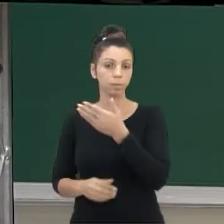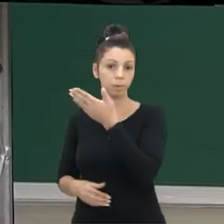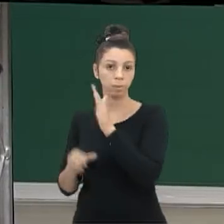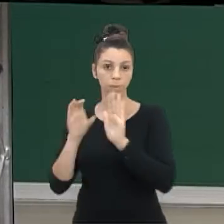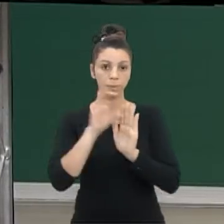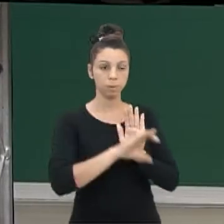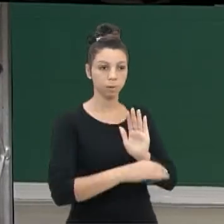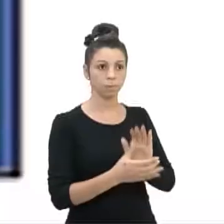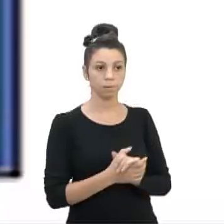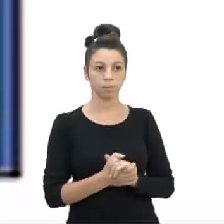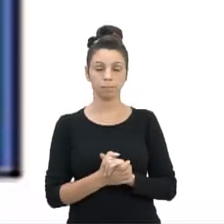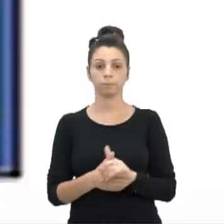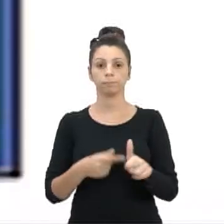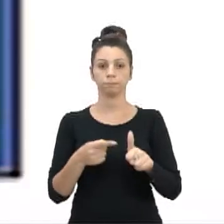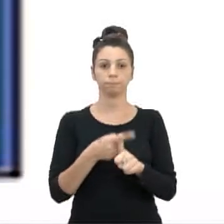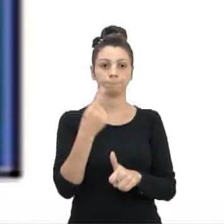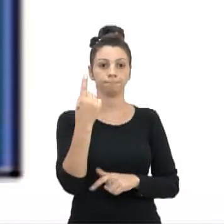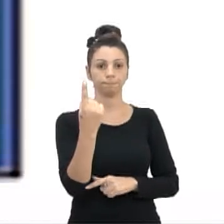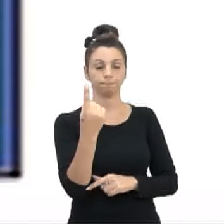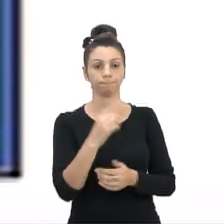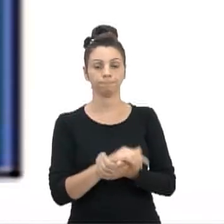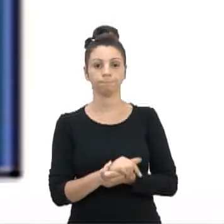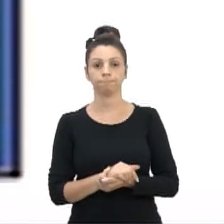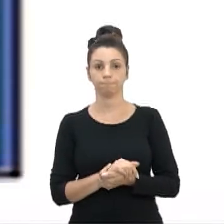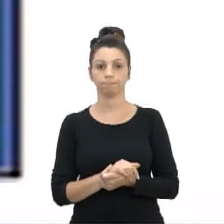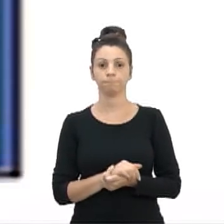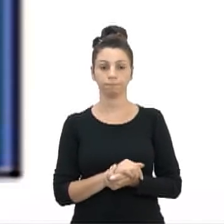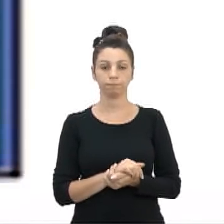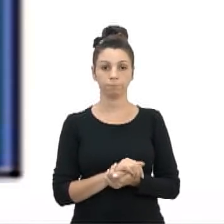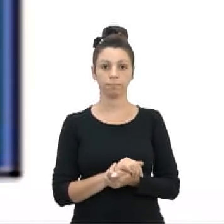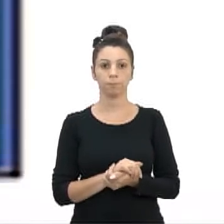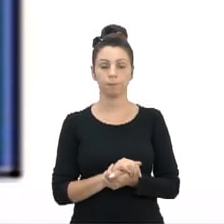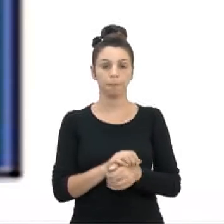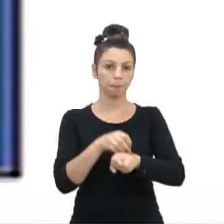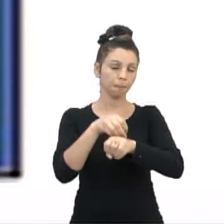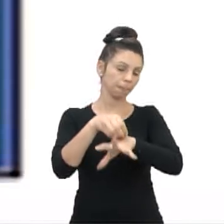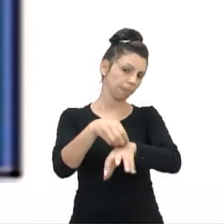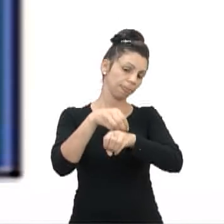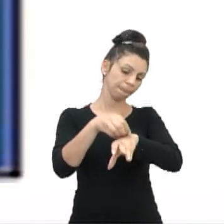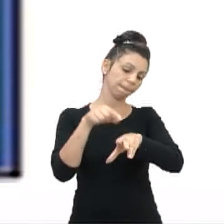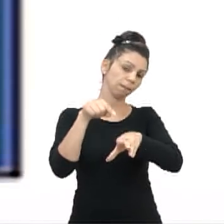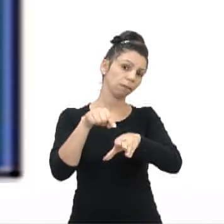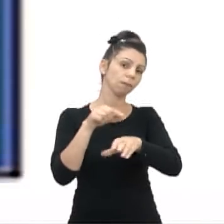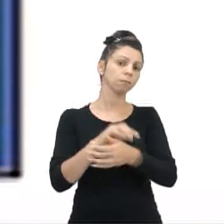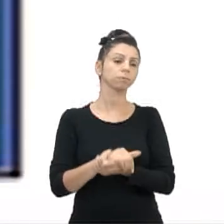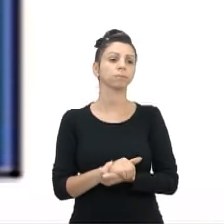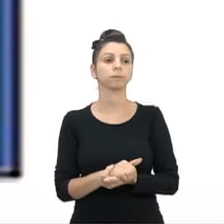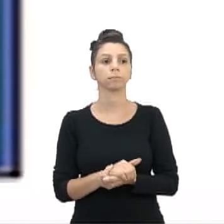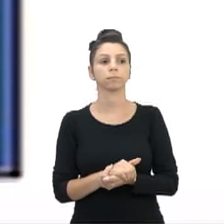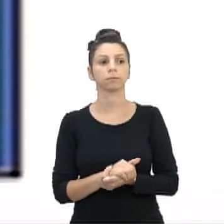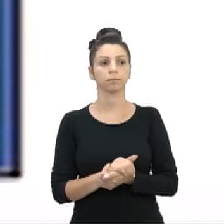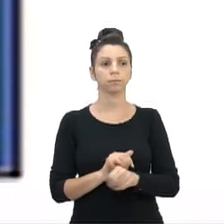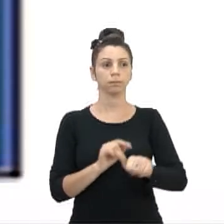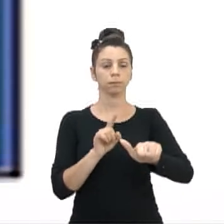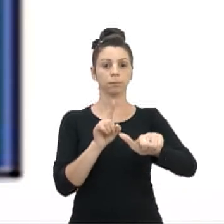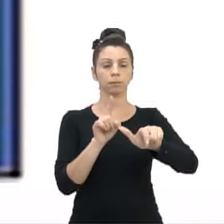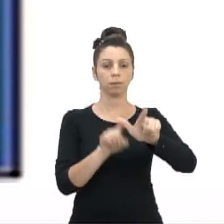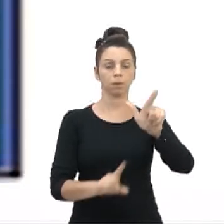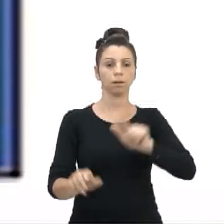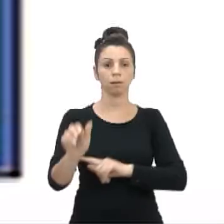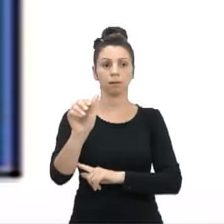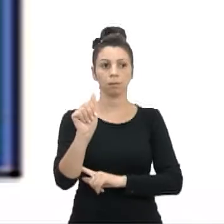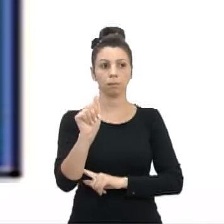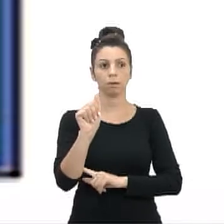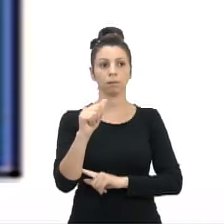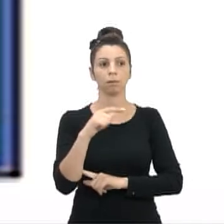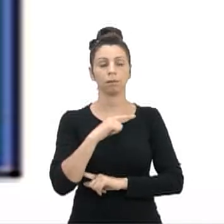conceitos. Questão 1. Com relação aos podcasts, é possível afirmar: alternativa A, constituem